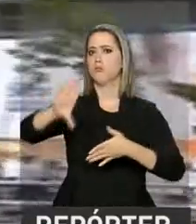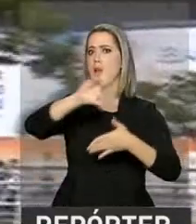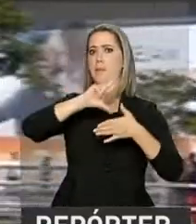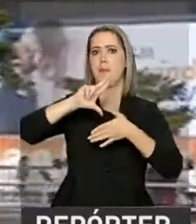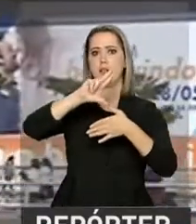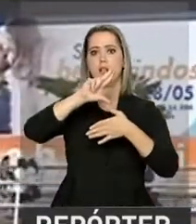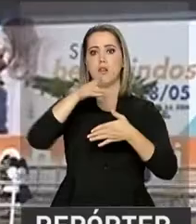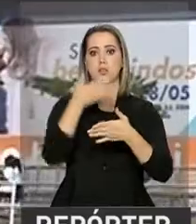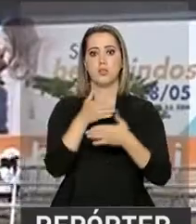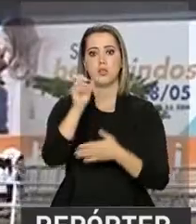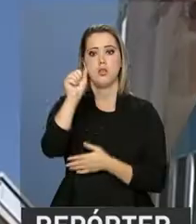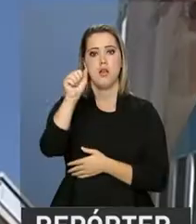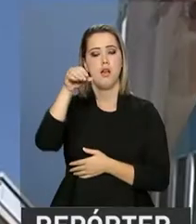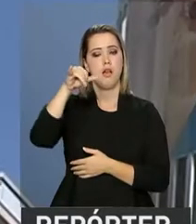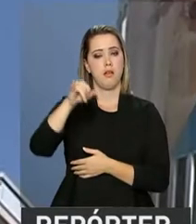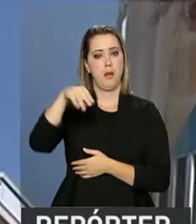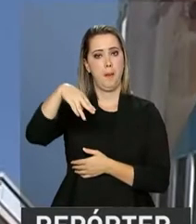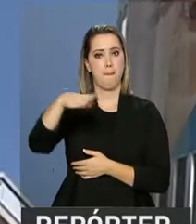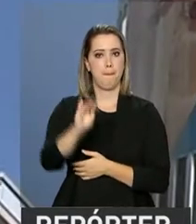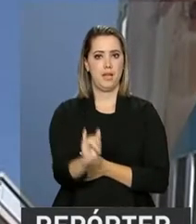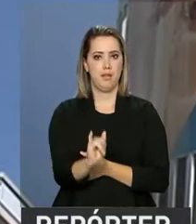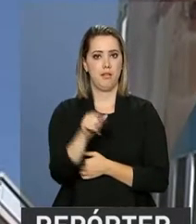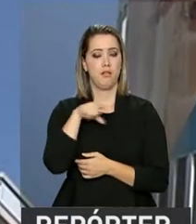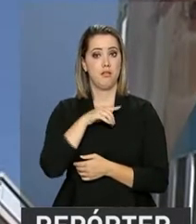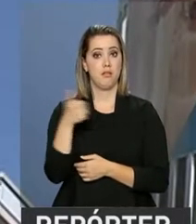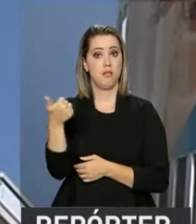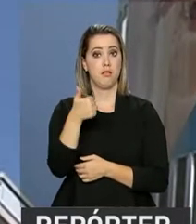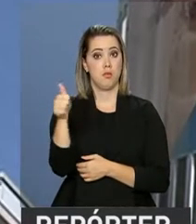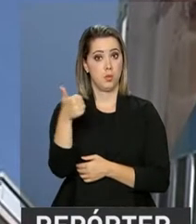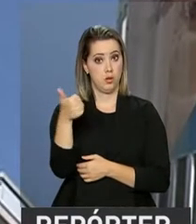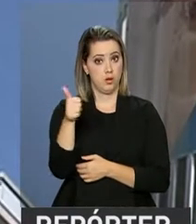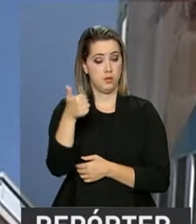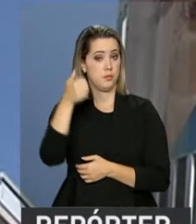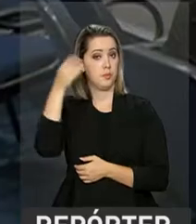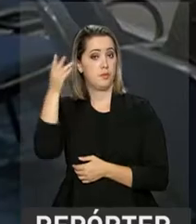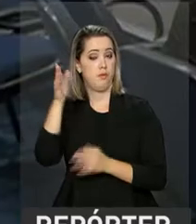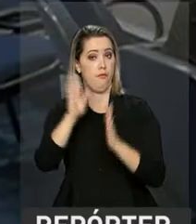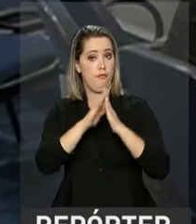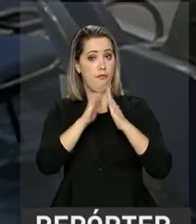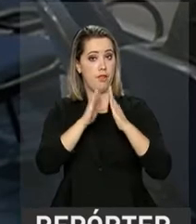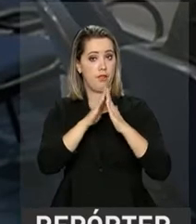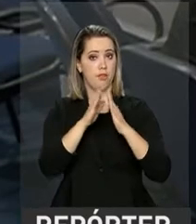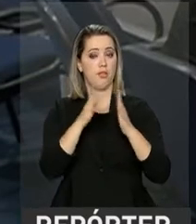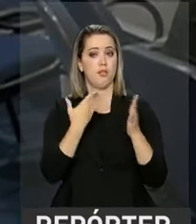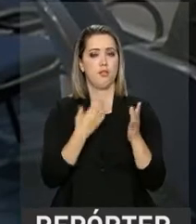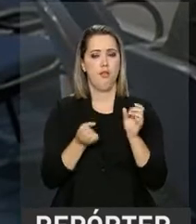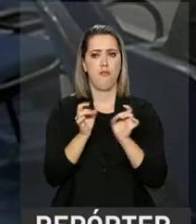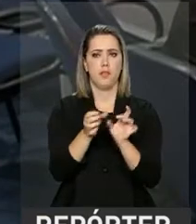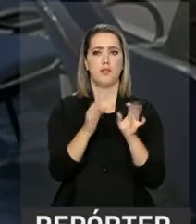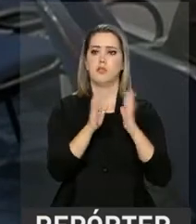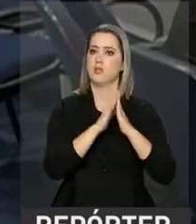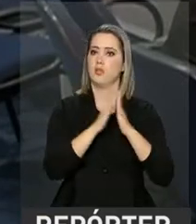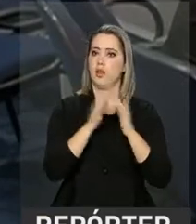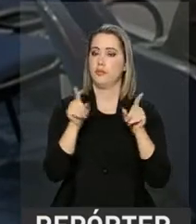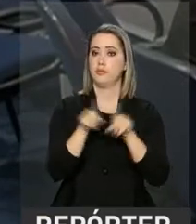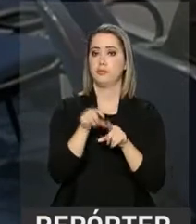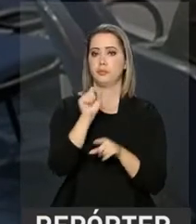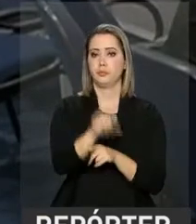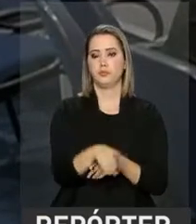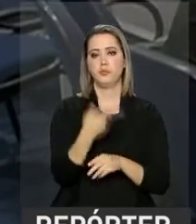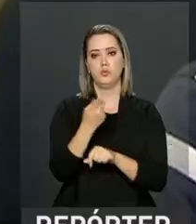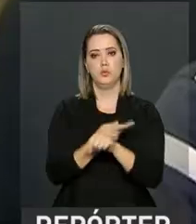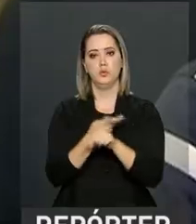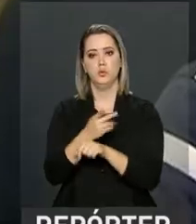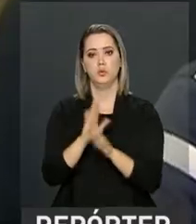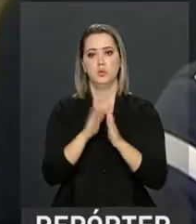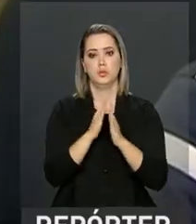Latina, o IMB, para realizar em São Paulo o 13º Feirão Caixa, uma oportunidade de negócios para quem procura a casa